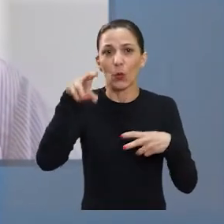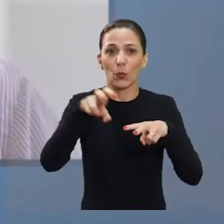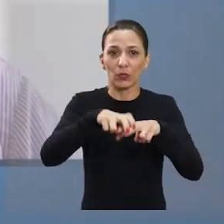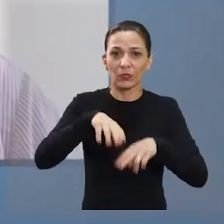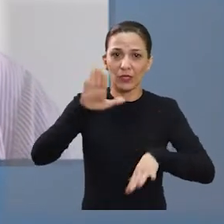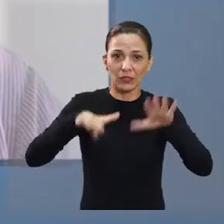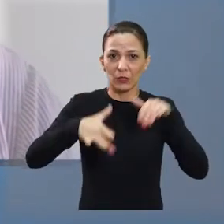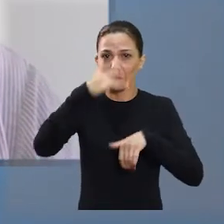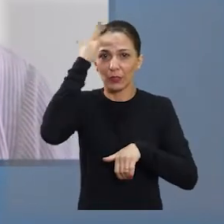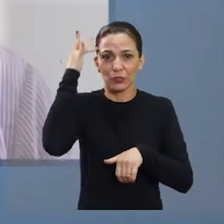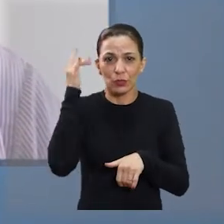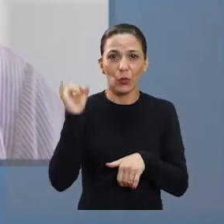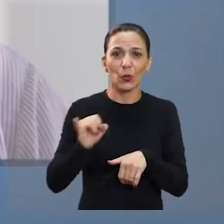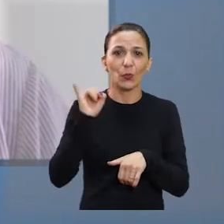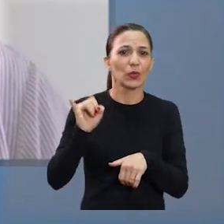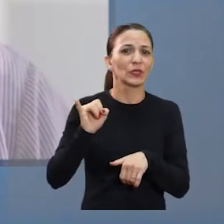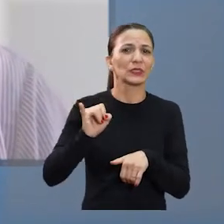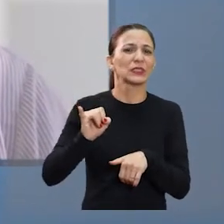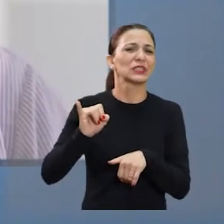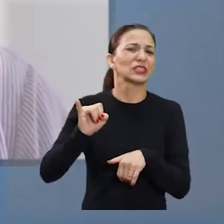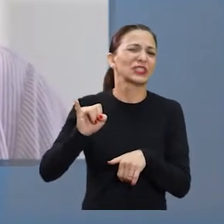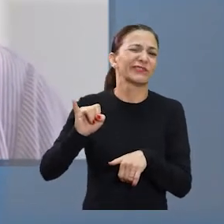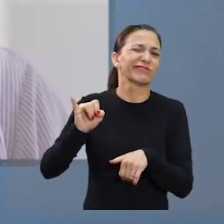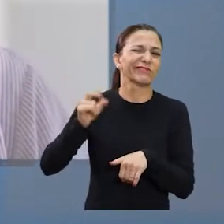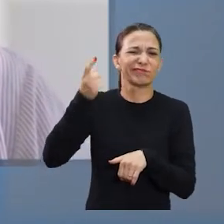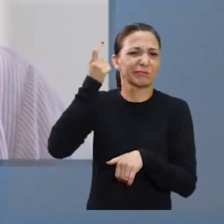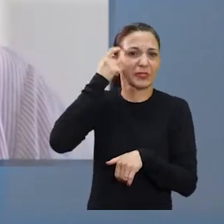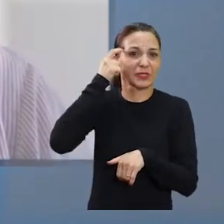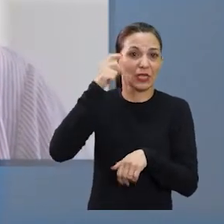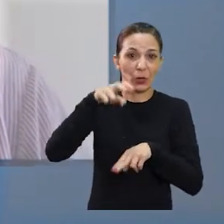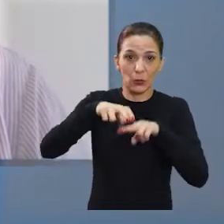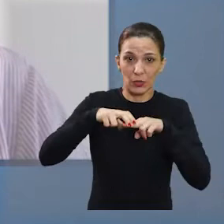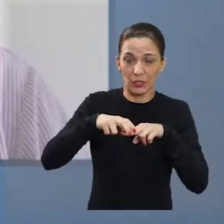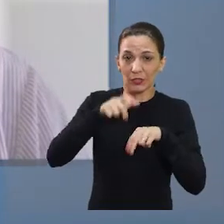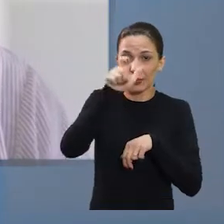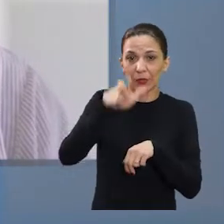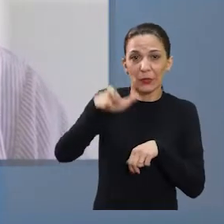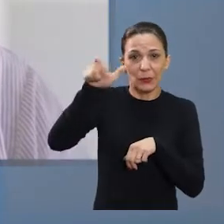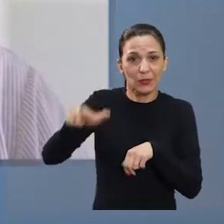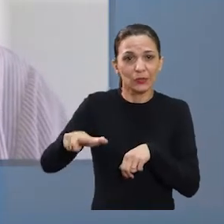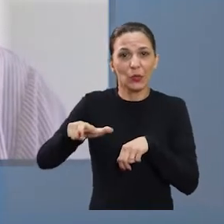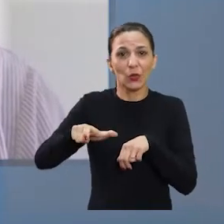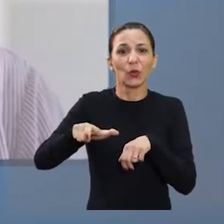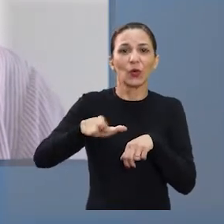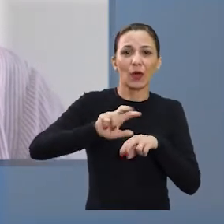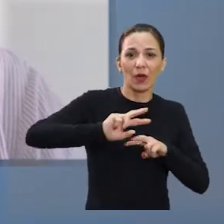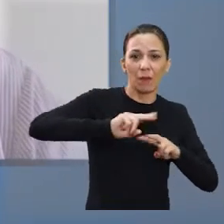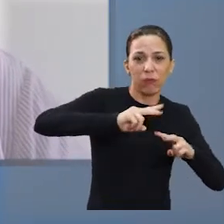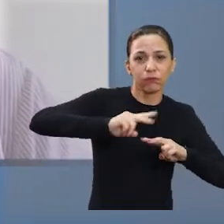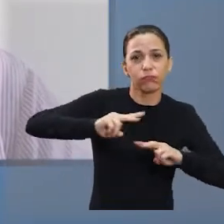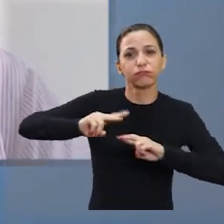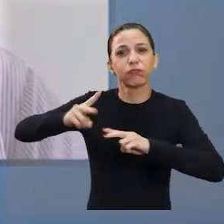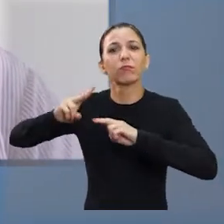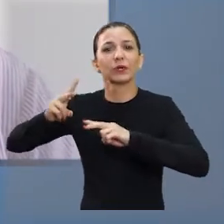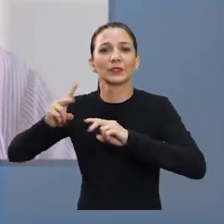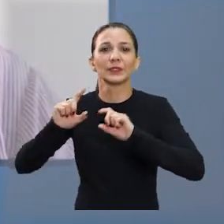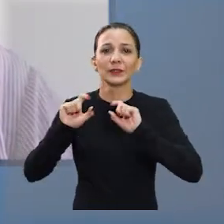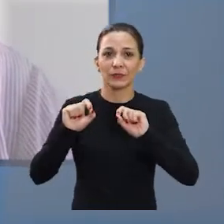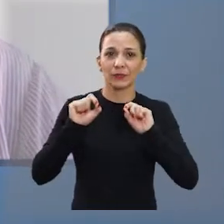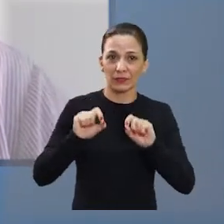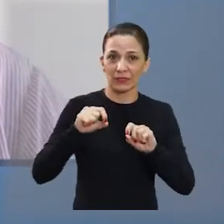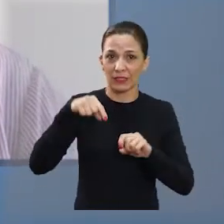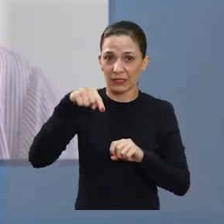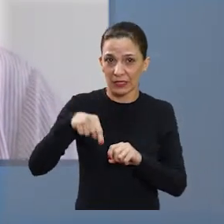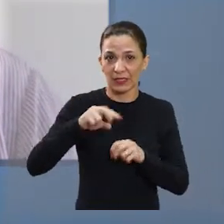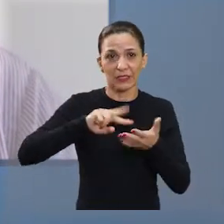quantidade. E qual foi a repercussão disso para a gente, né? Então a gente viu um aumento muito grande do número de casos, aqui em Araraquara também batemos recordes, mais de